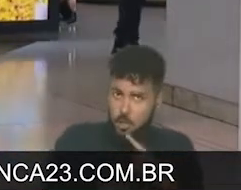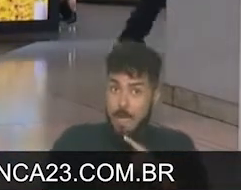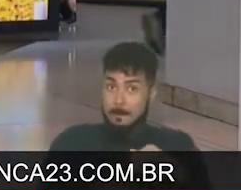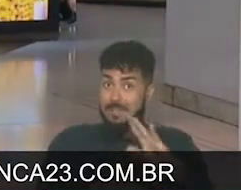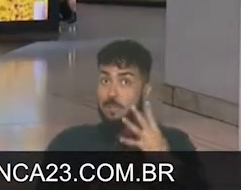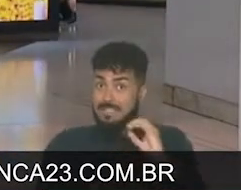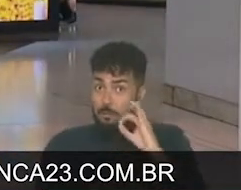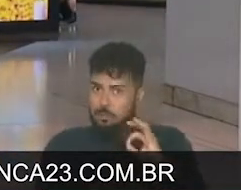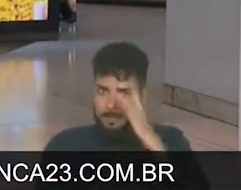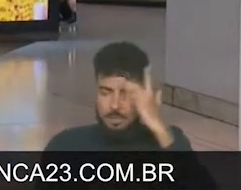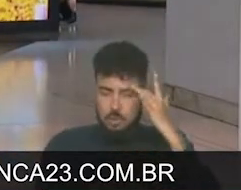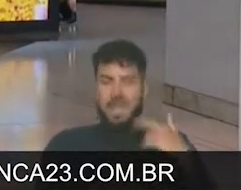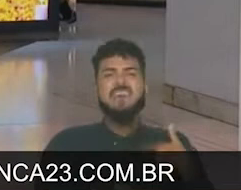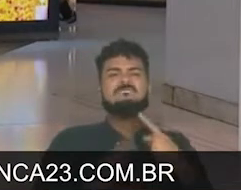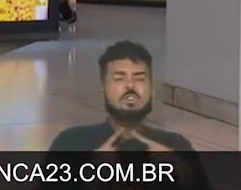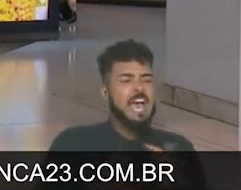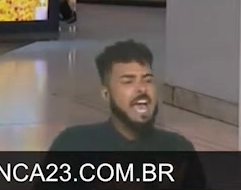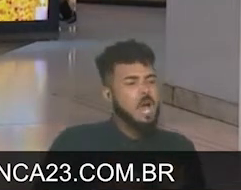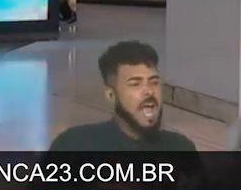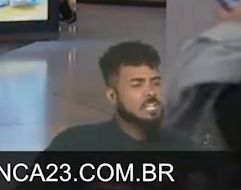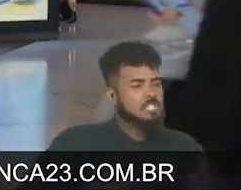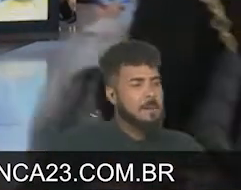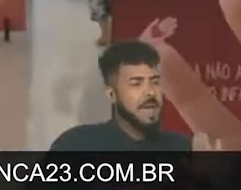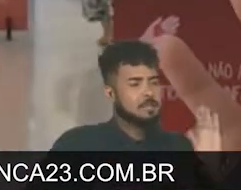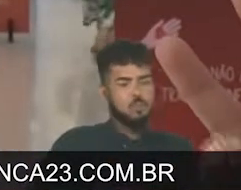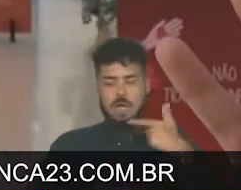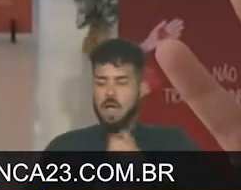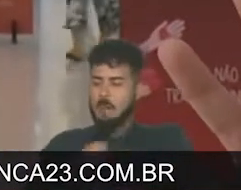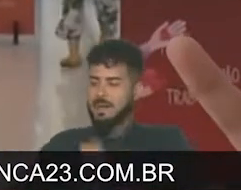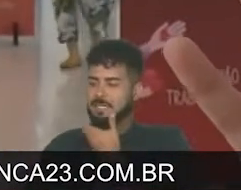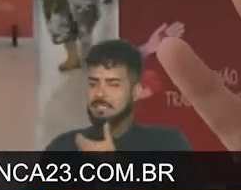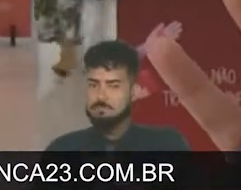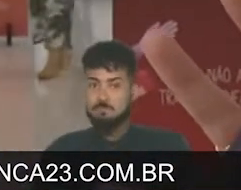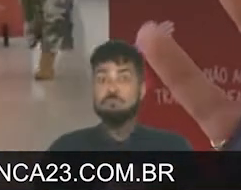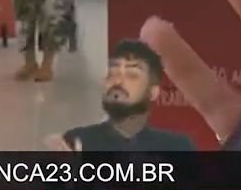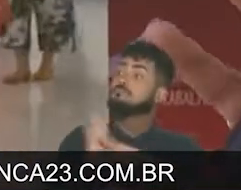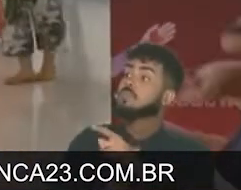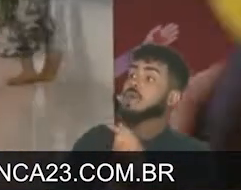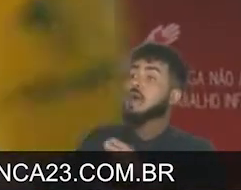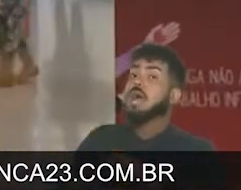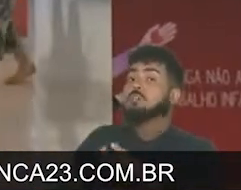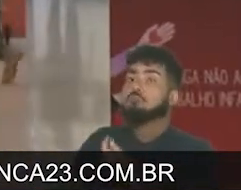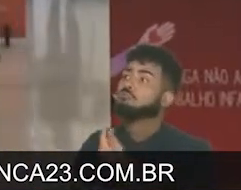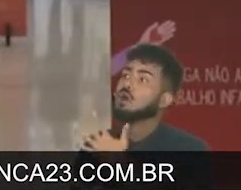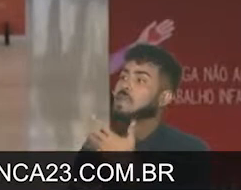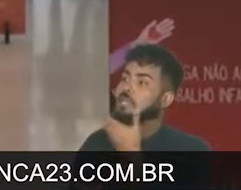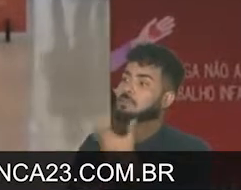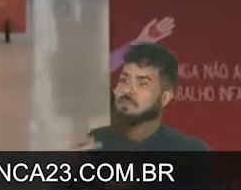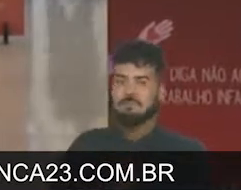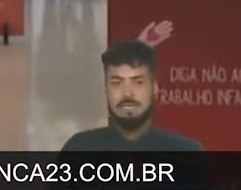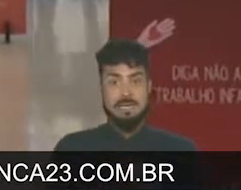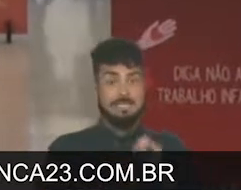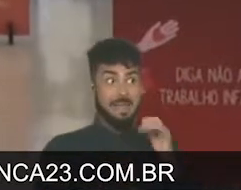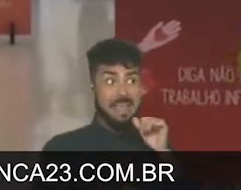mais no Natal deste ano do que no Natal do ano passado. Presente de Natal, você está disposto aí a... Separou quanto de dinheiro? Ah, se minha namorada ver,